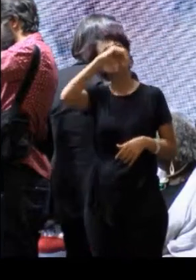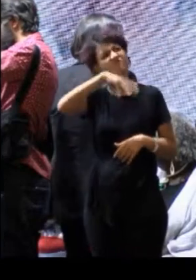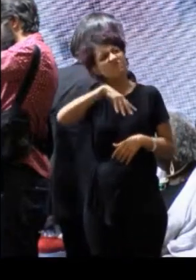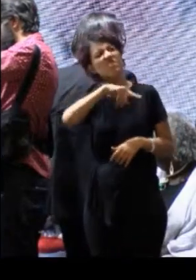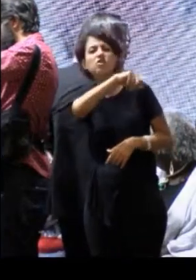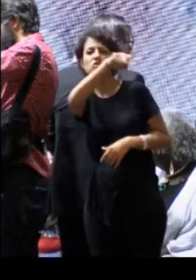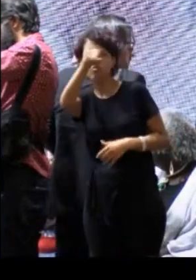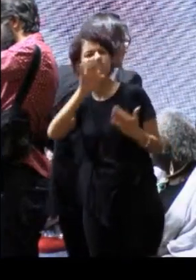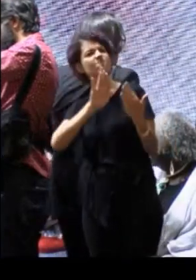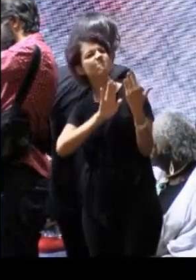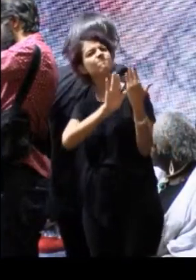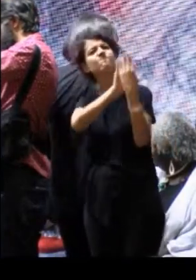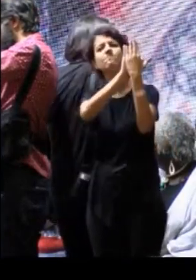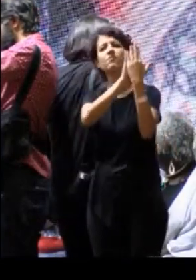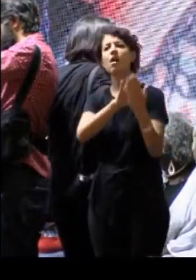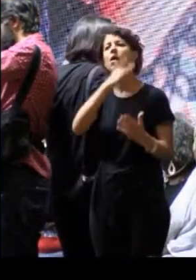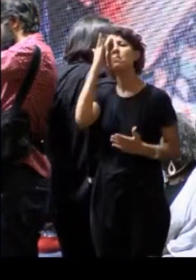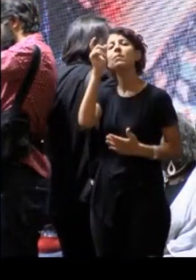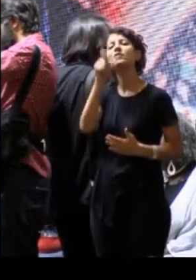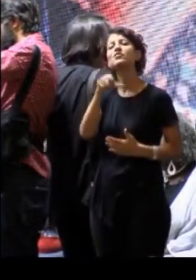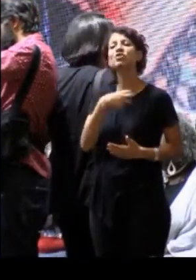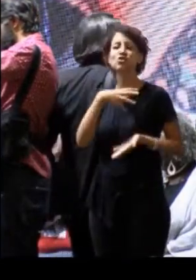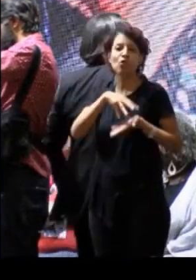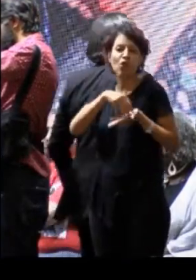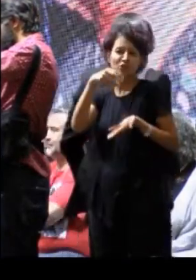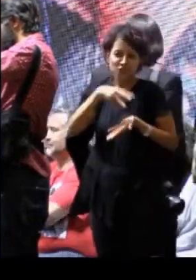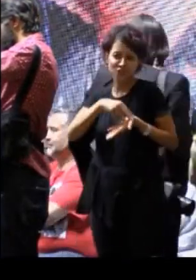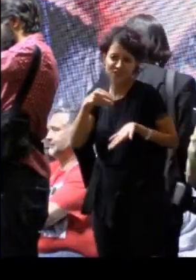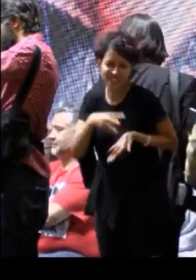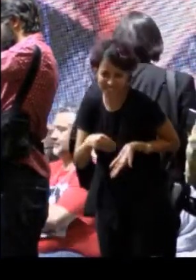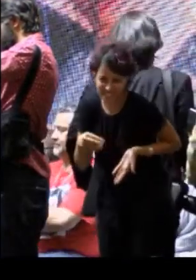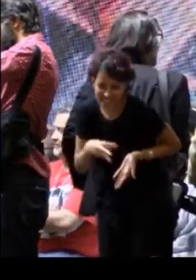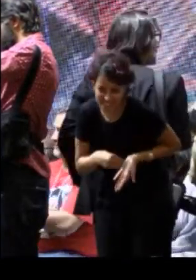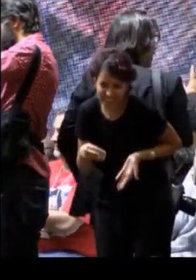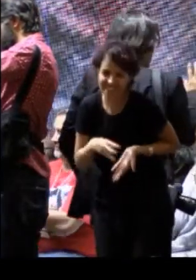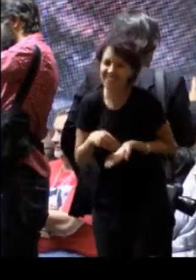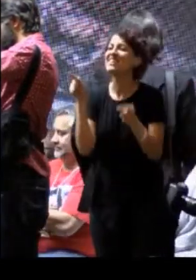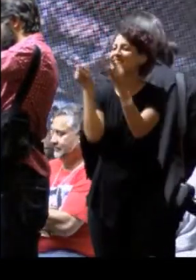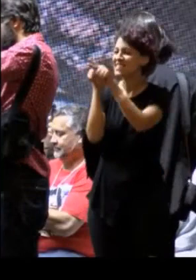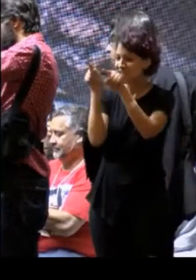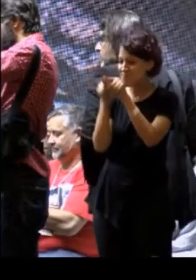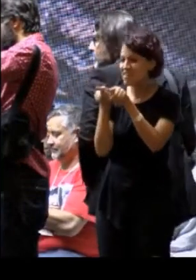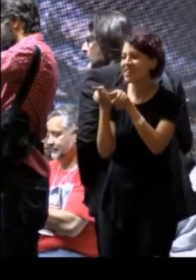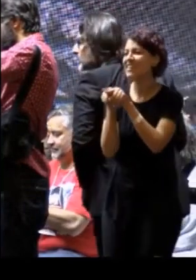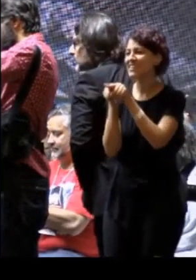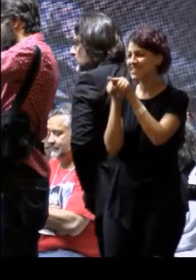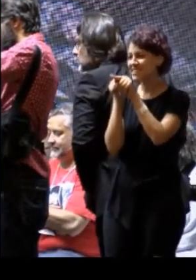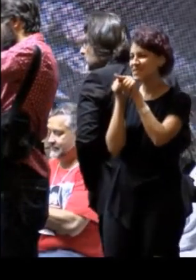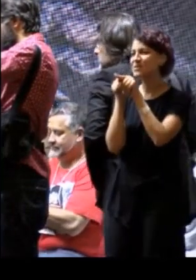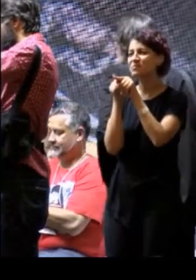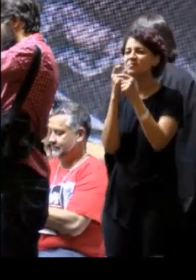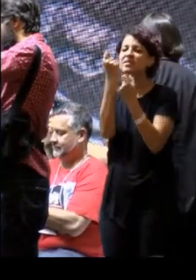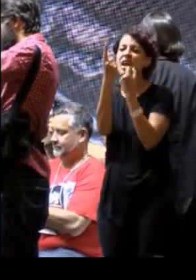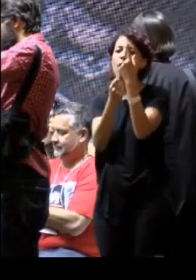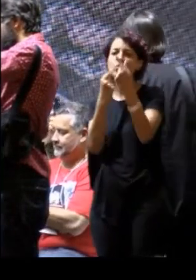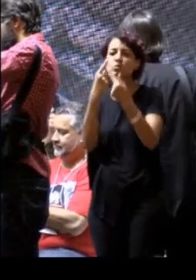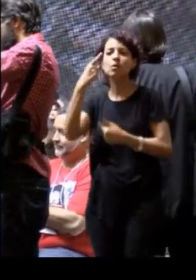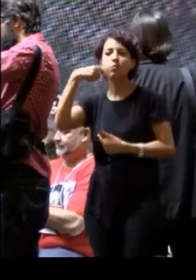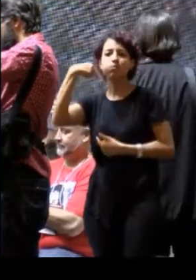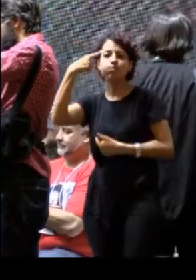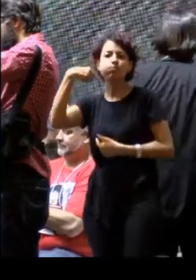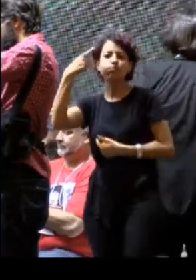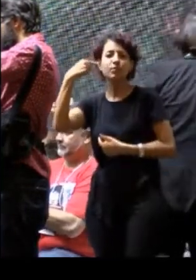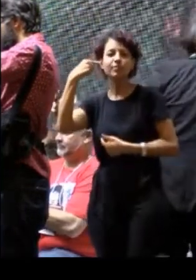alguns coxinhas e às vezes enfrentando até a ignorância de alguns delegados